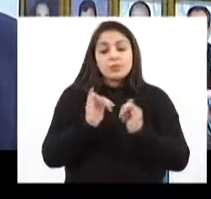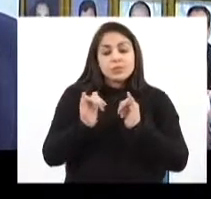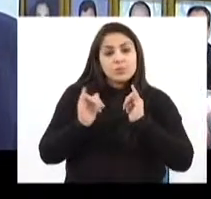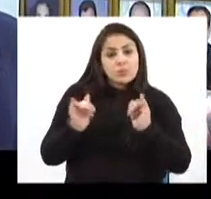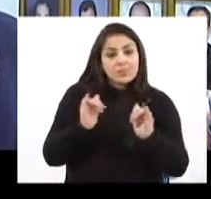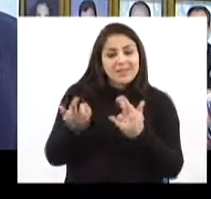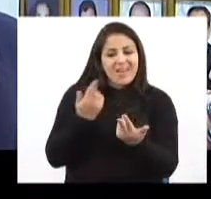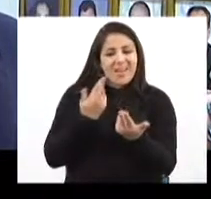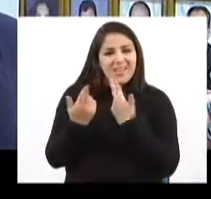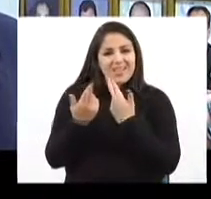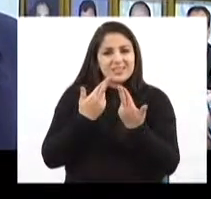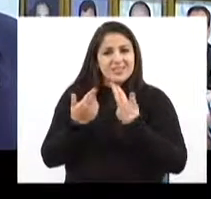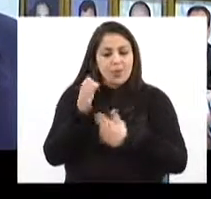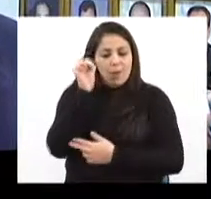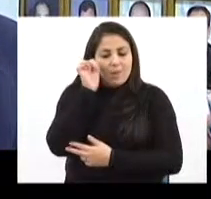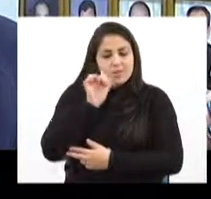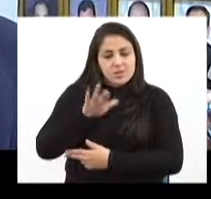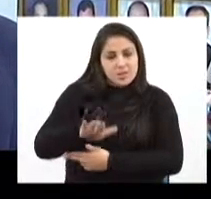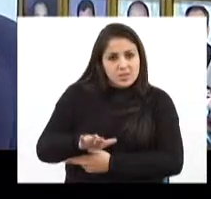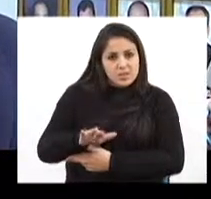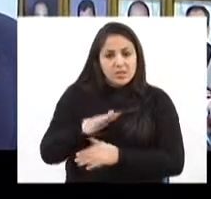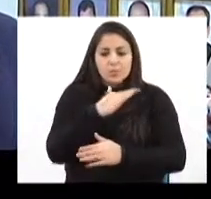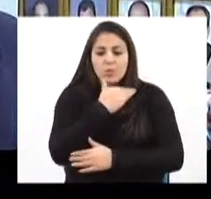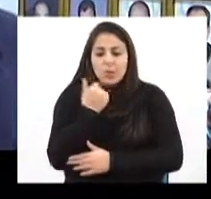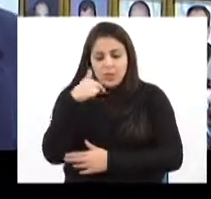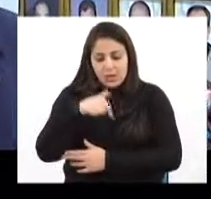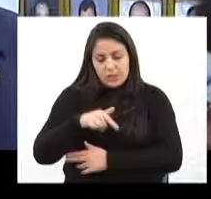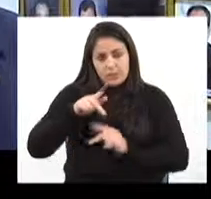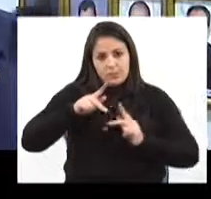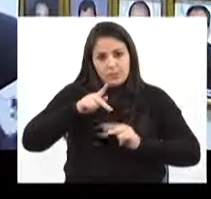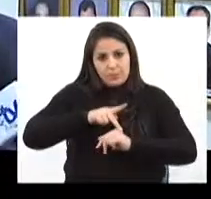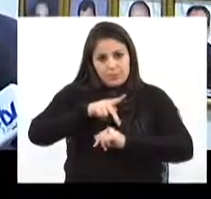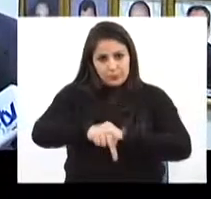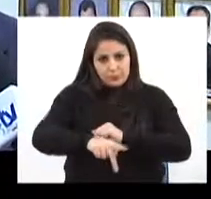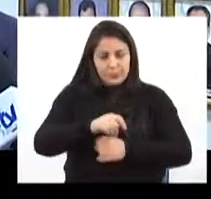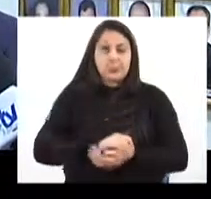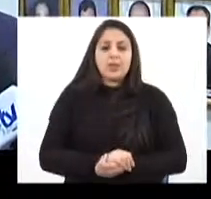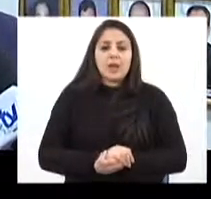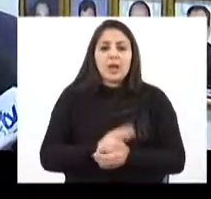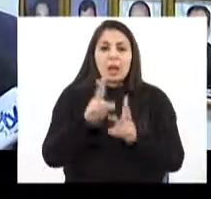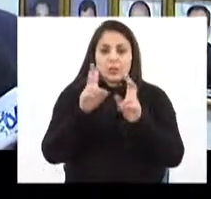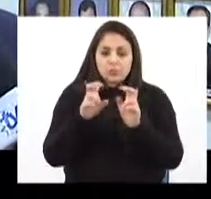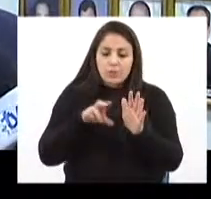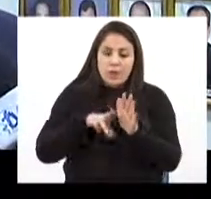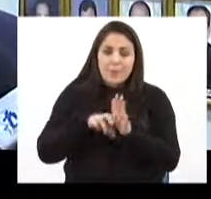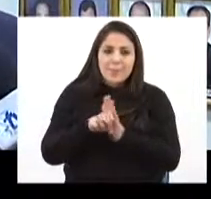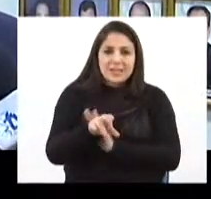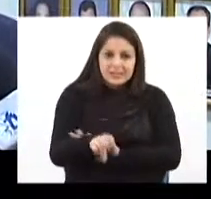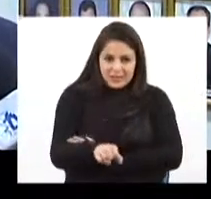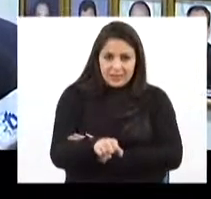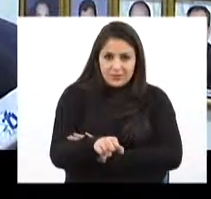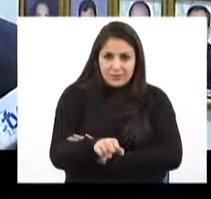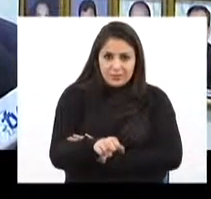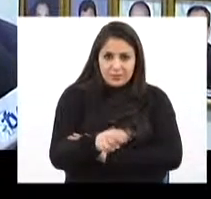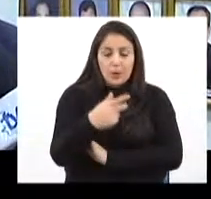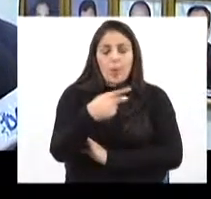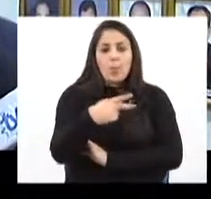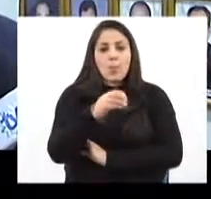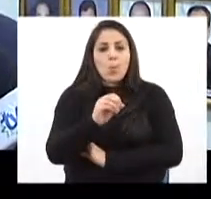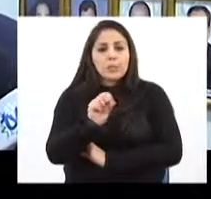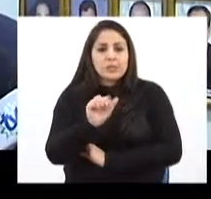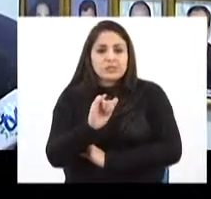as informações extraoficiais a respeito do caso da menina que faleceu em Passo Fundo? Que se trata de uma bactéria